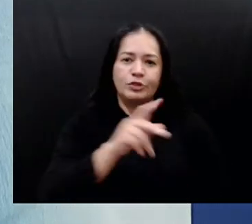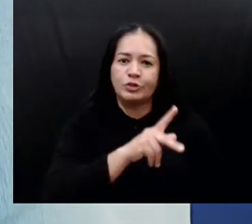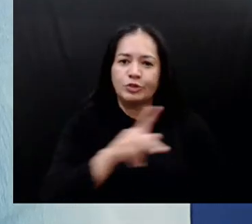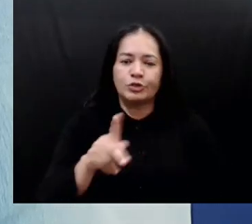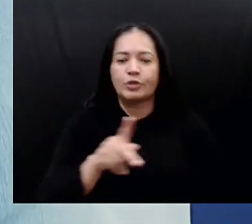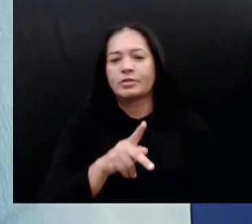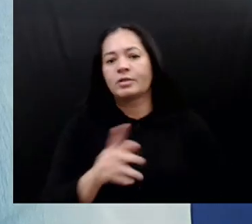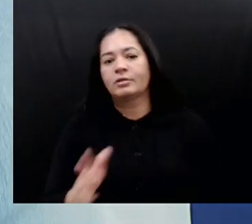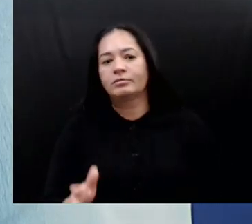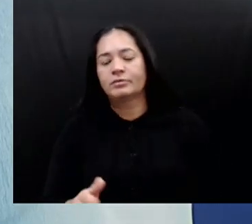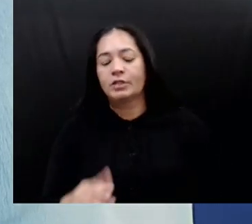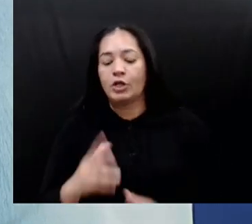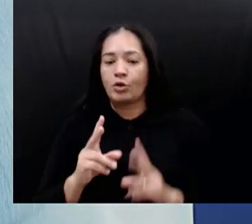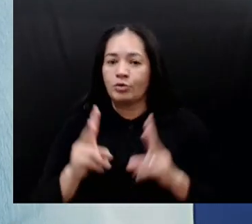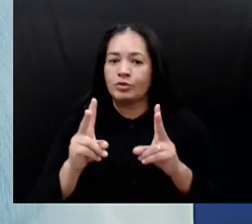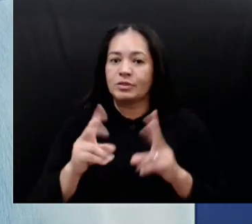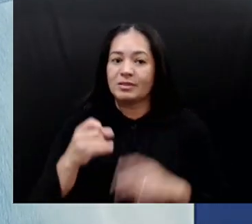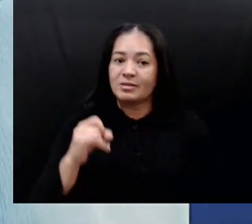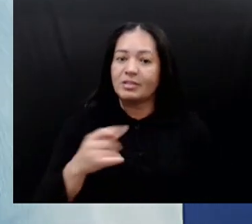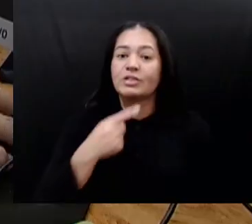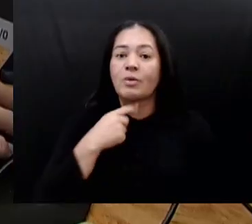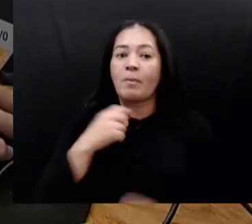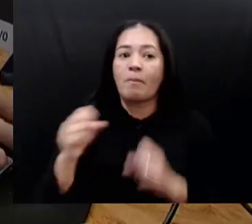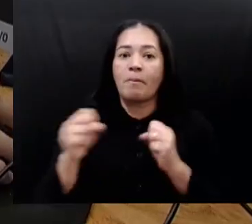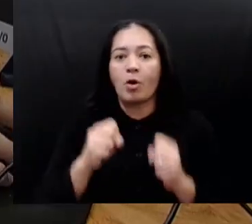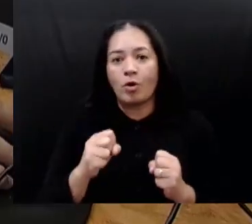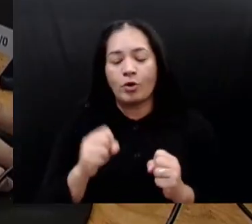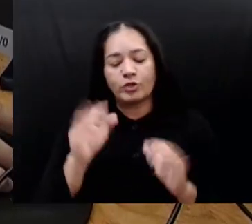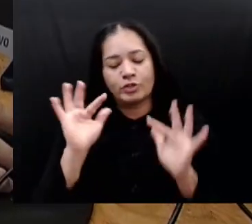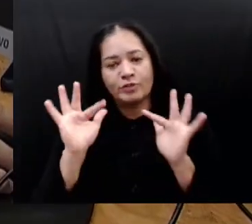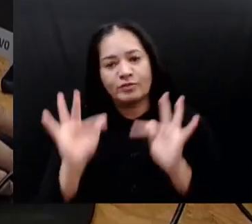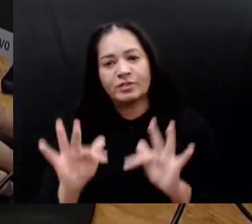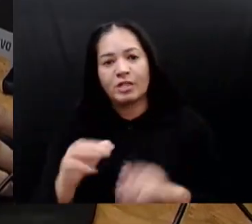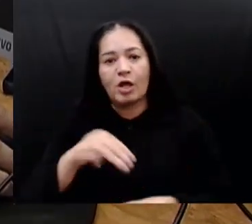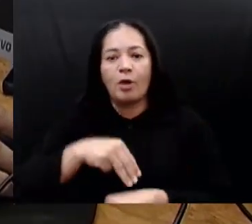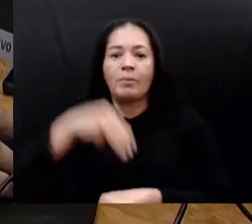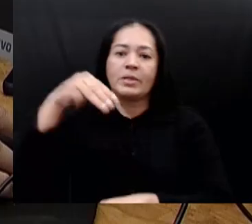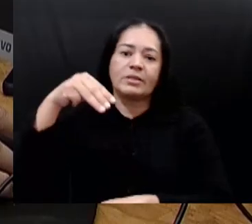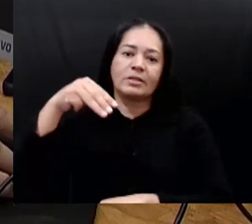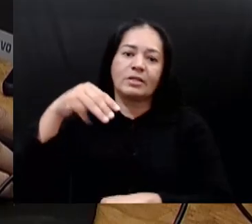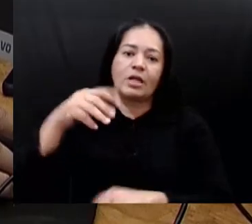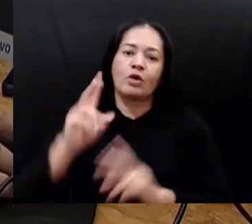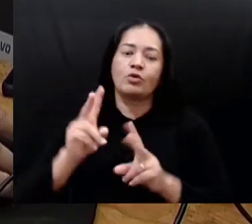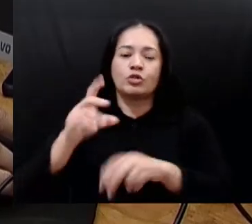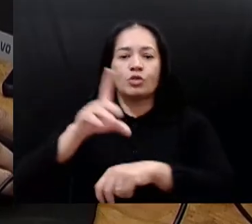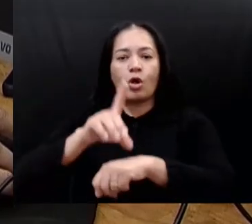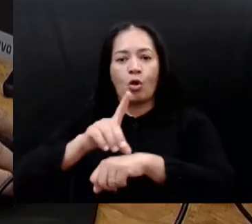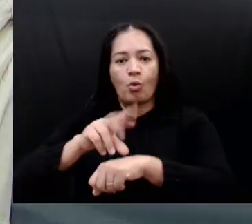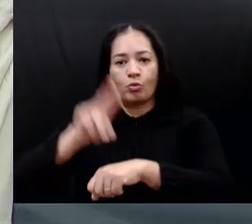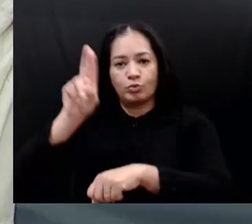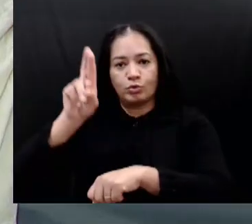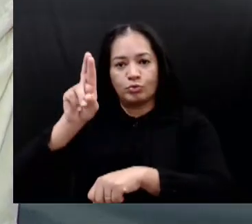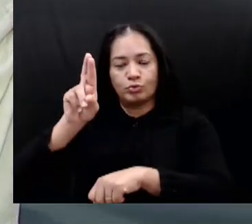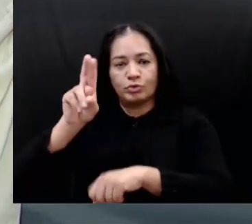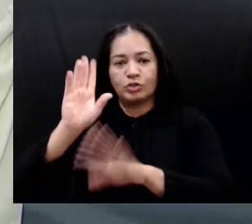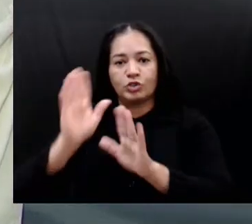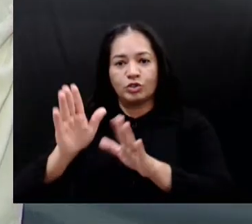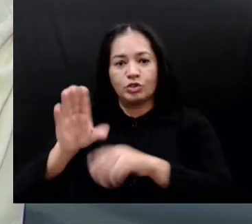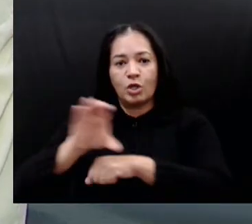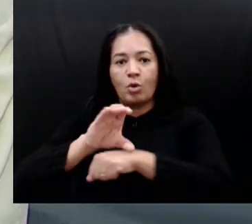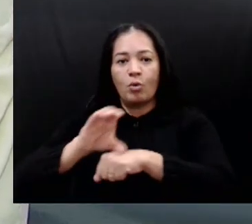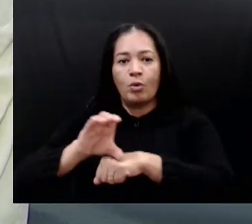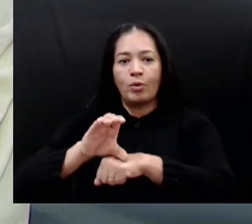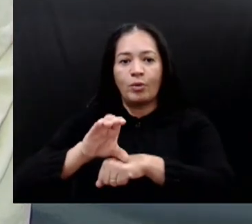seguida, se for o desejo, ele pode finalizar do mestrado, seguir para o doutorado, que já seria um curso que